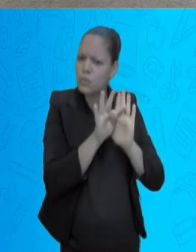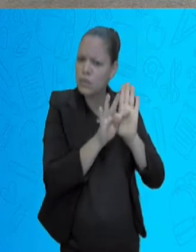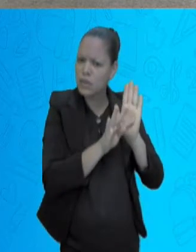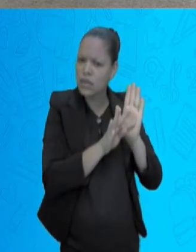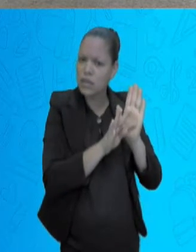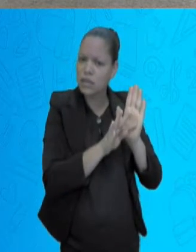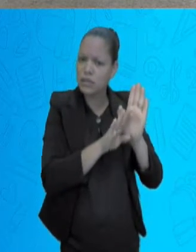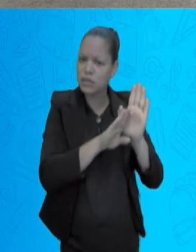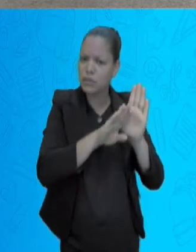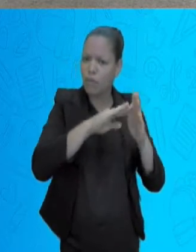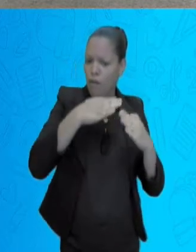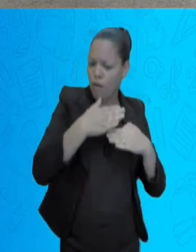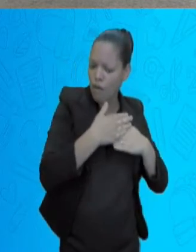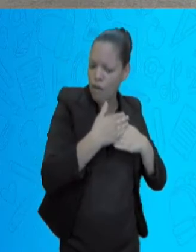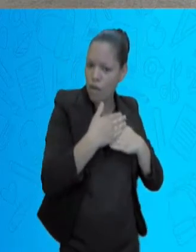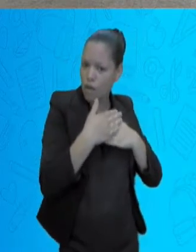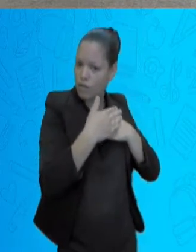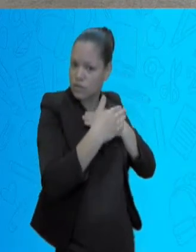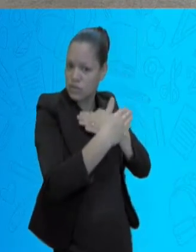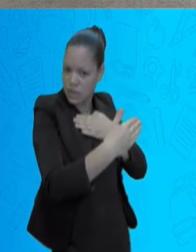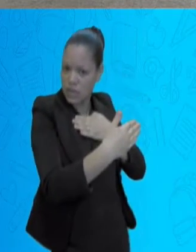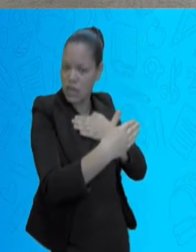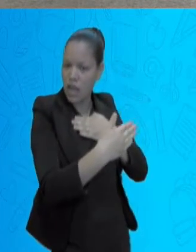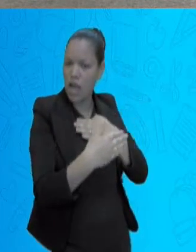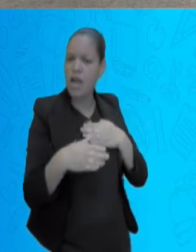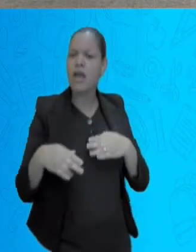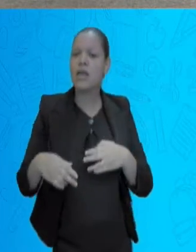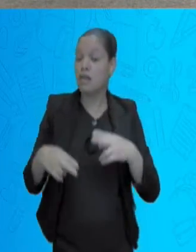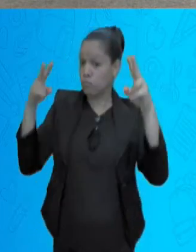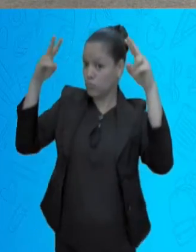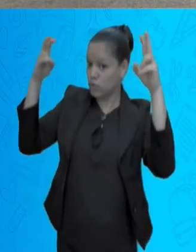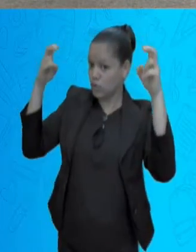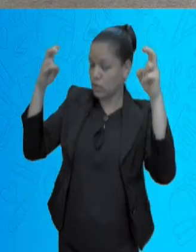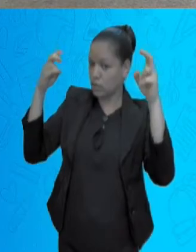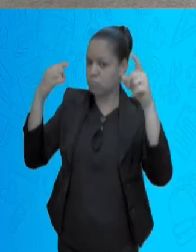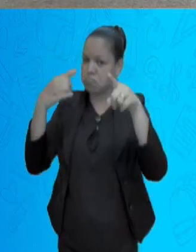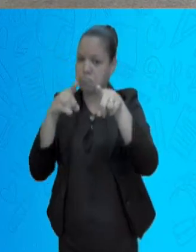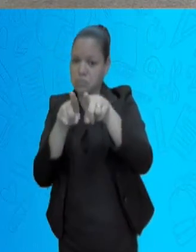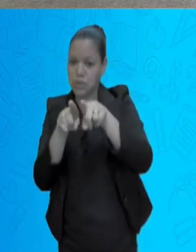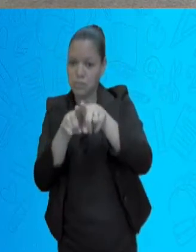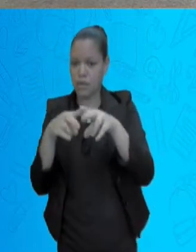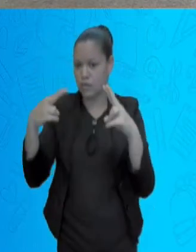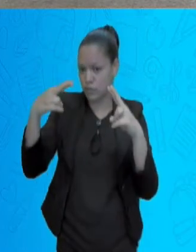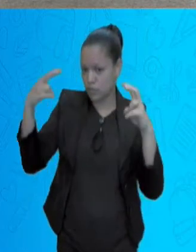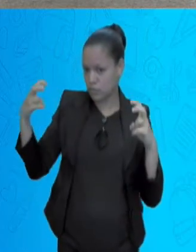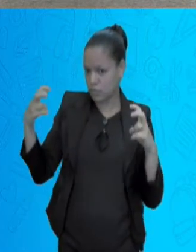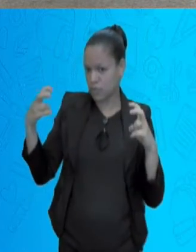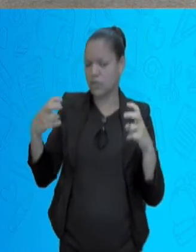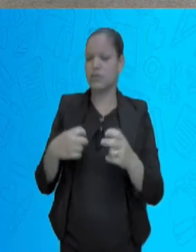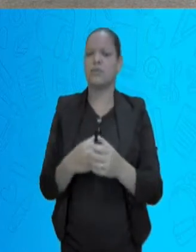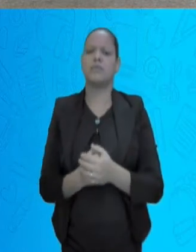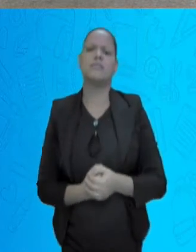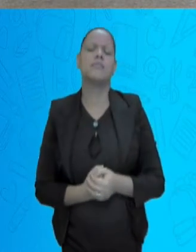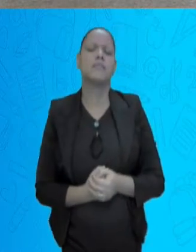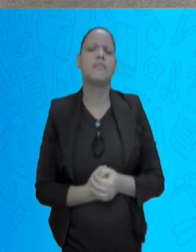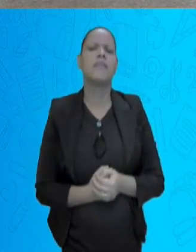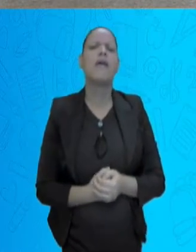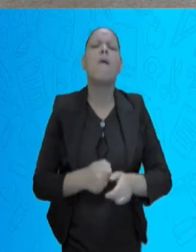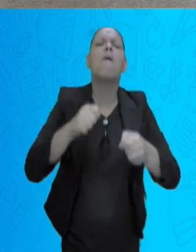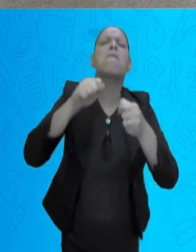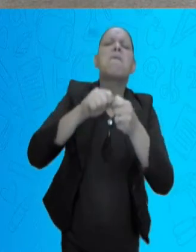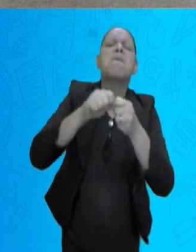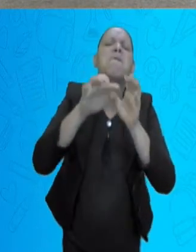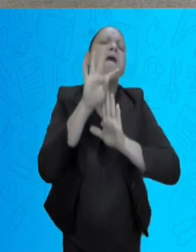subtítulo. E também começa com o lead. O que o lead faz no texto?